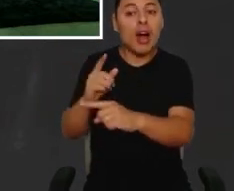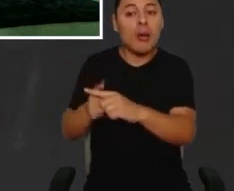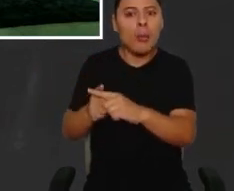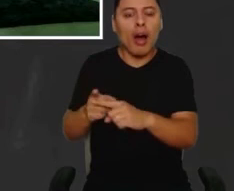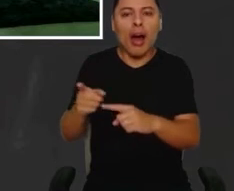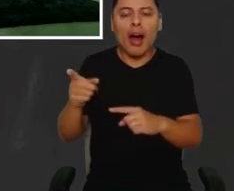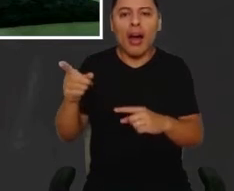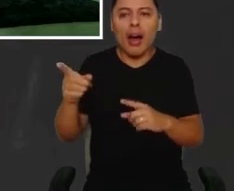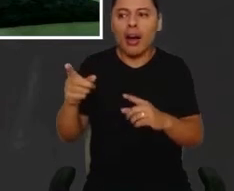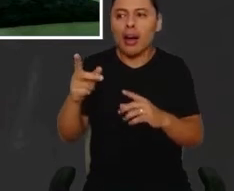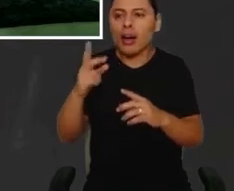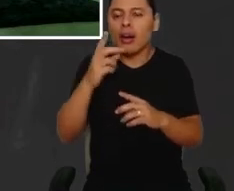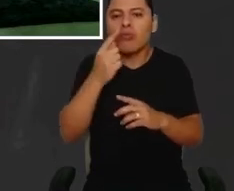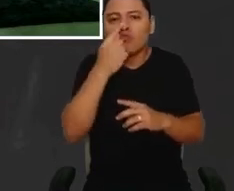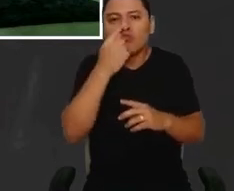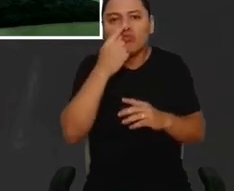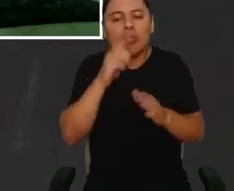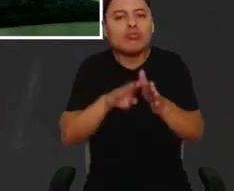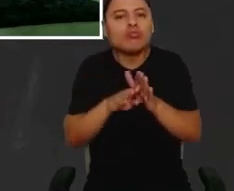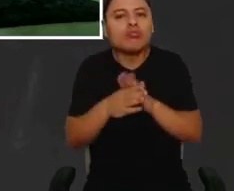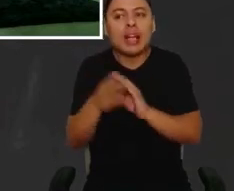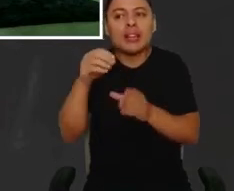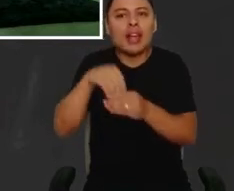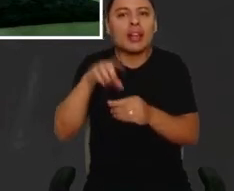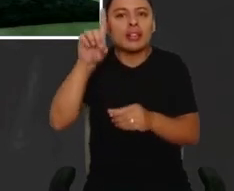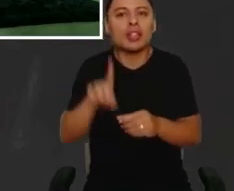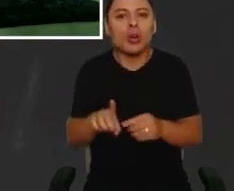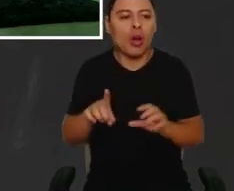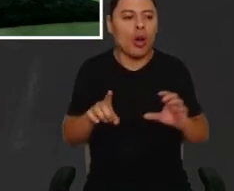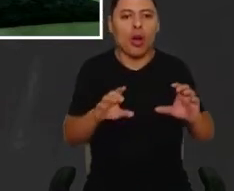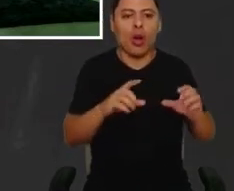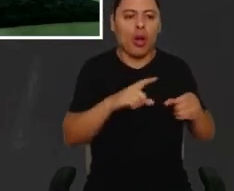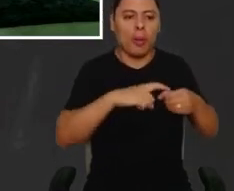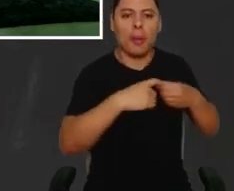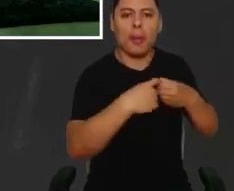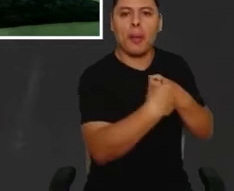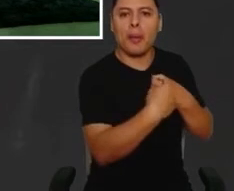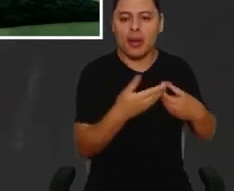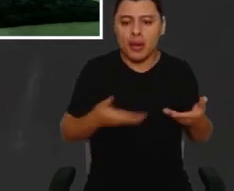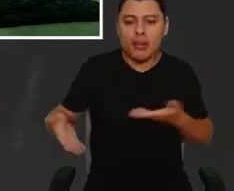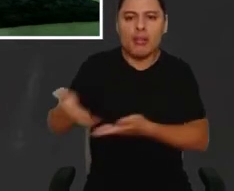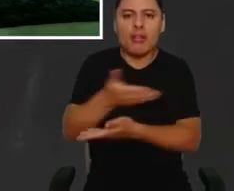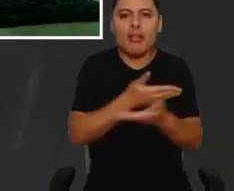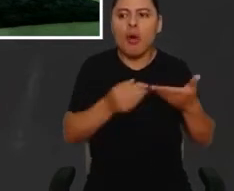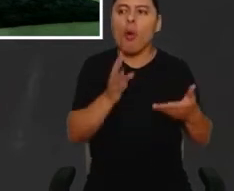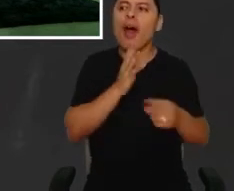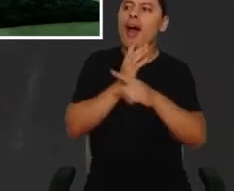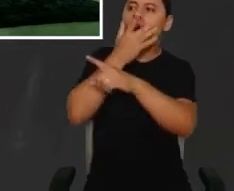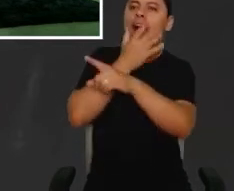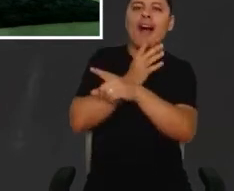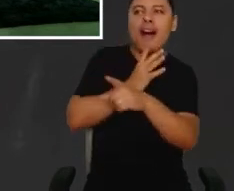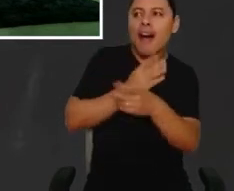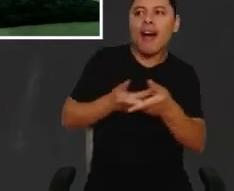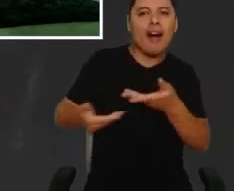uma familiaridade dentro da diretoria e os cooperados, e também provoca essa